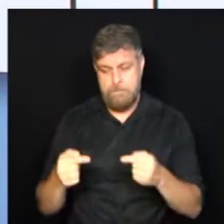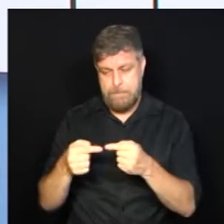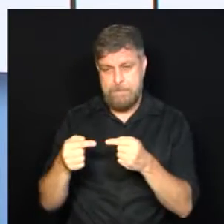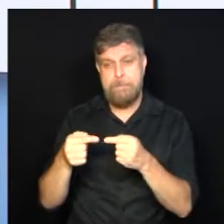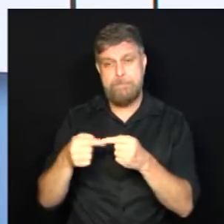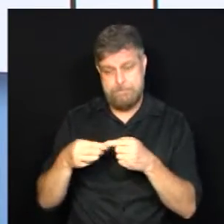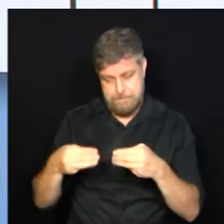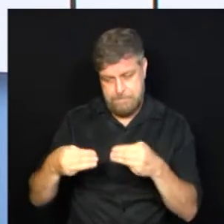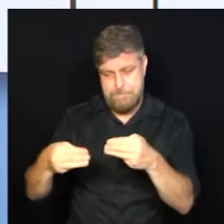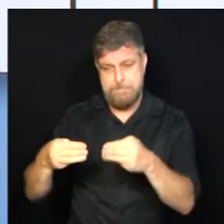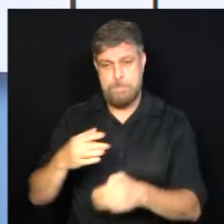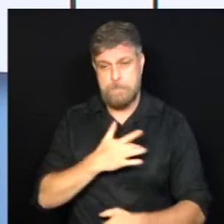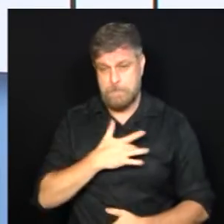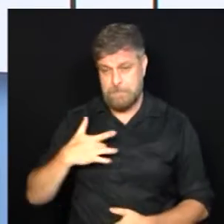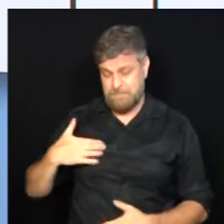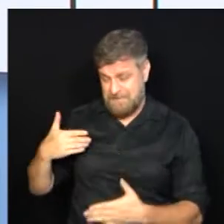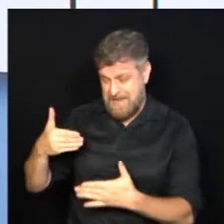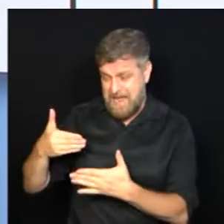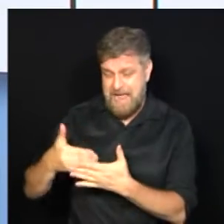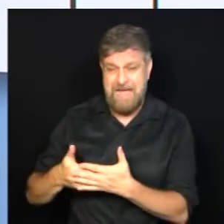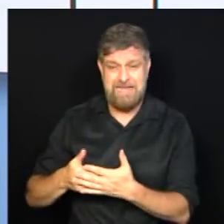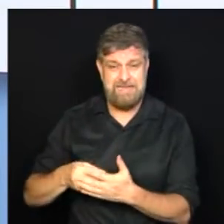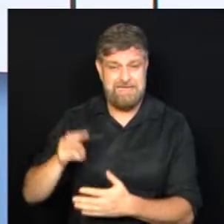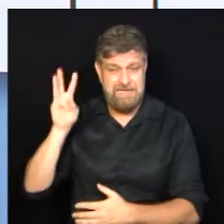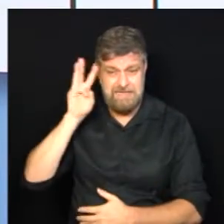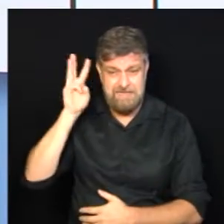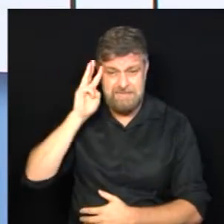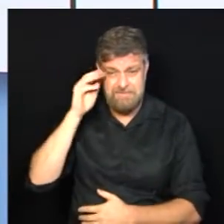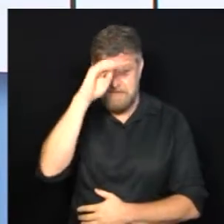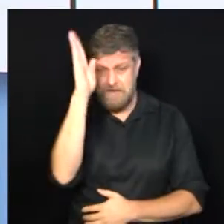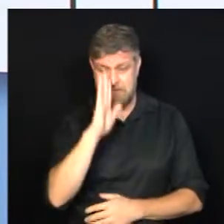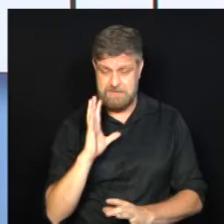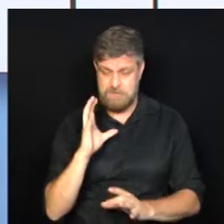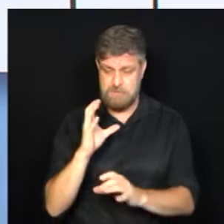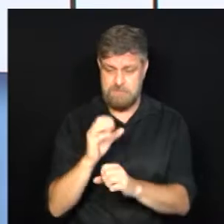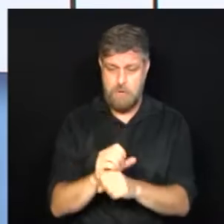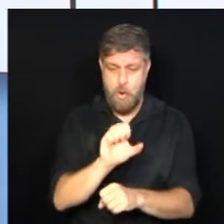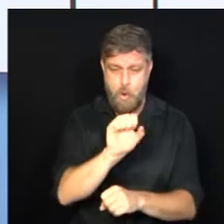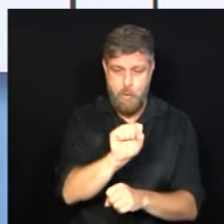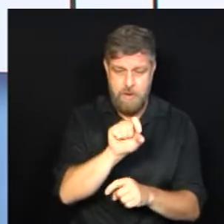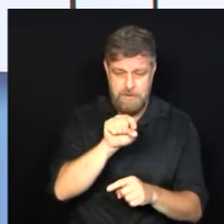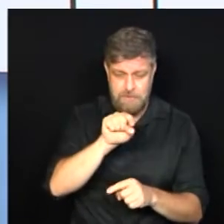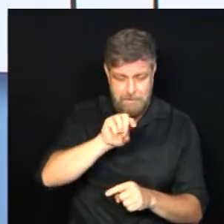Ministério da Saúde, até esta terça-feira, o Brasil somava